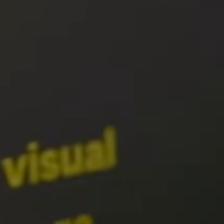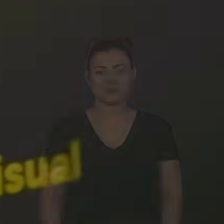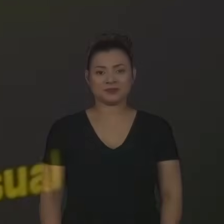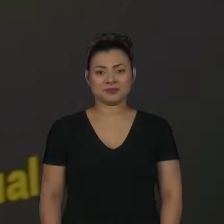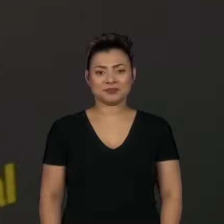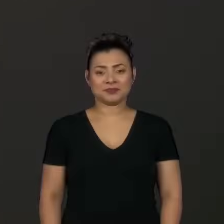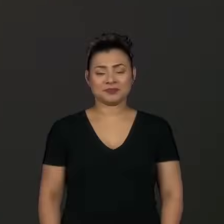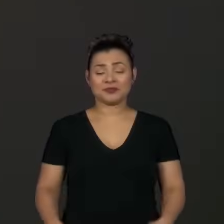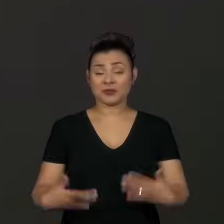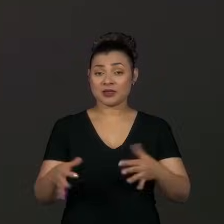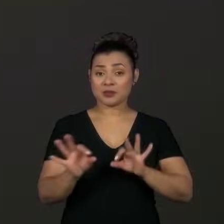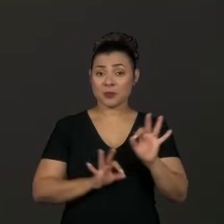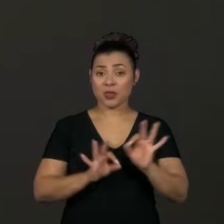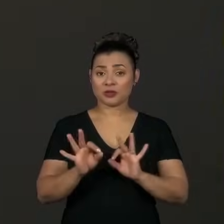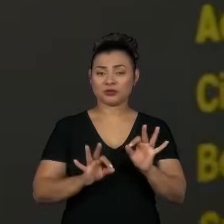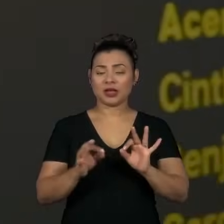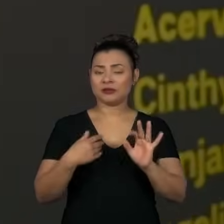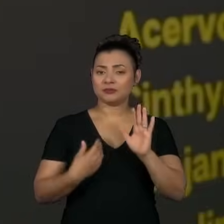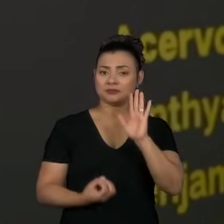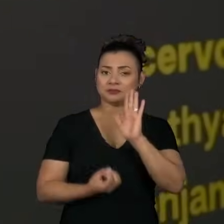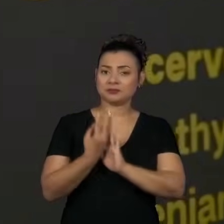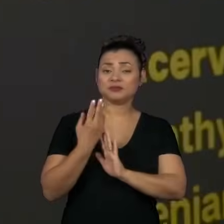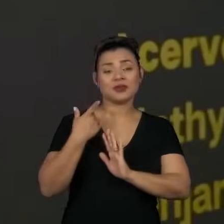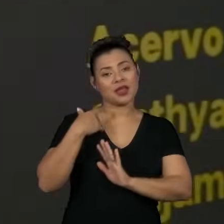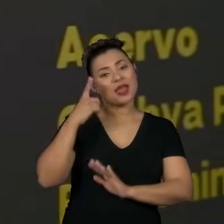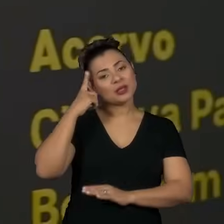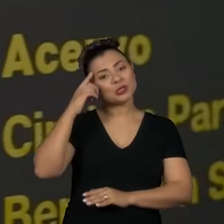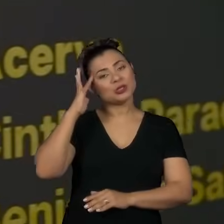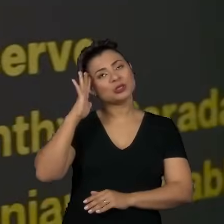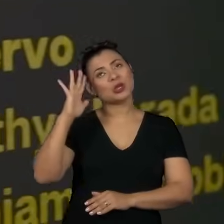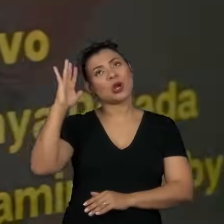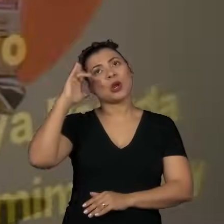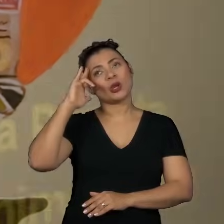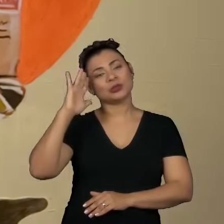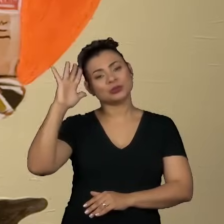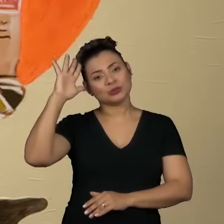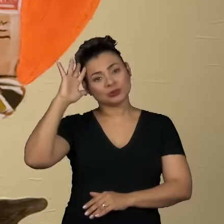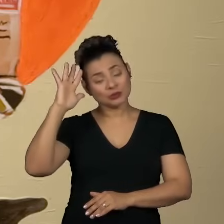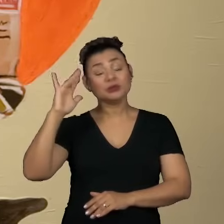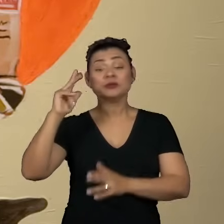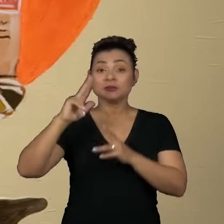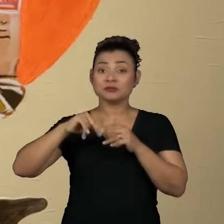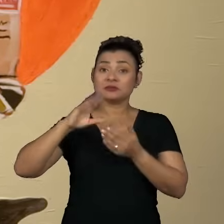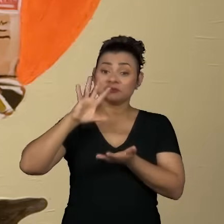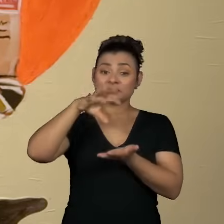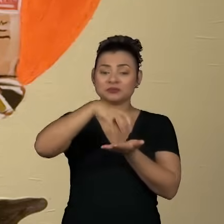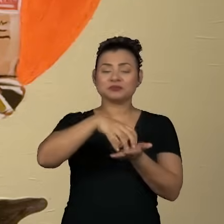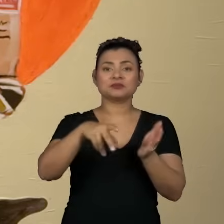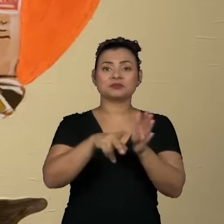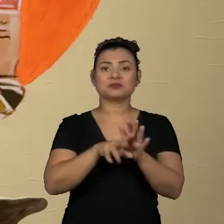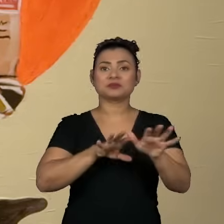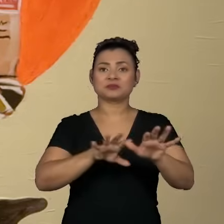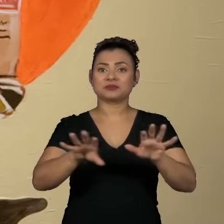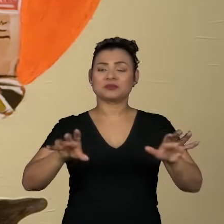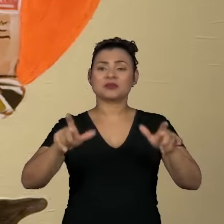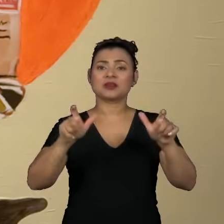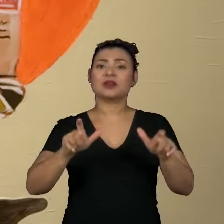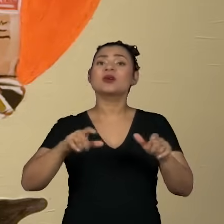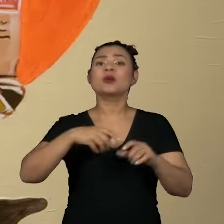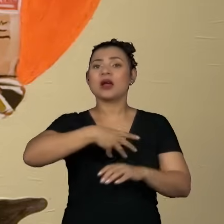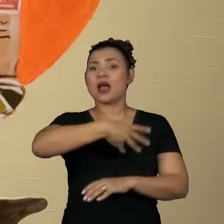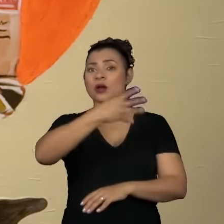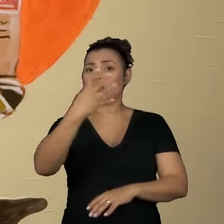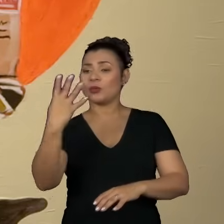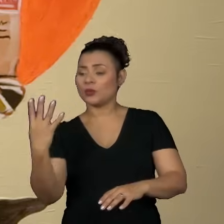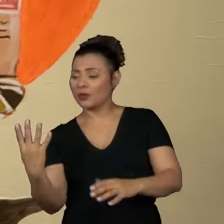Cara, esse projeto é a realização de um sonho. A gente está aqui na minha exposição Onde o Arco-Íris se Esconde. Essa exposição